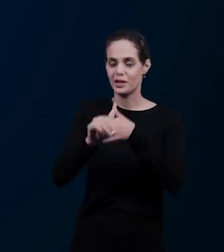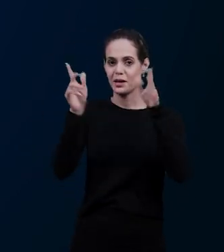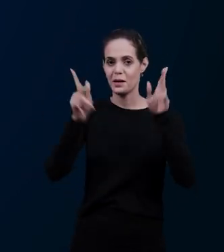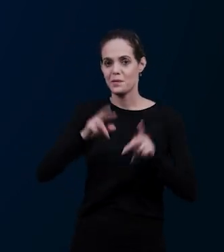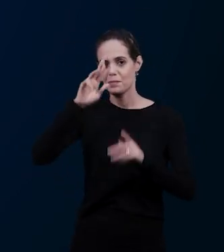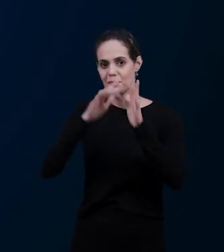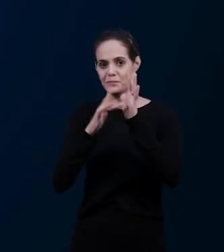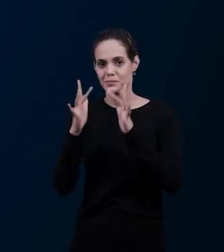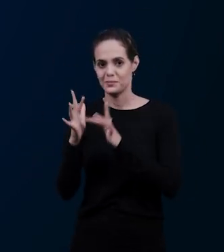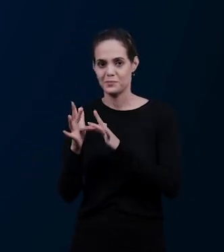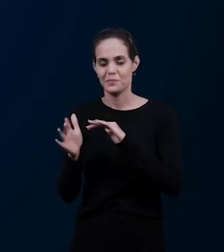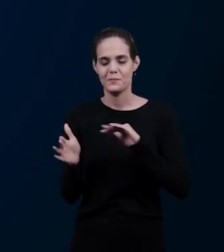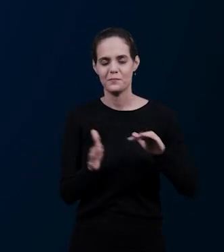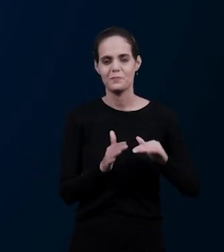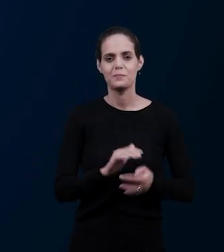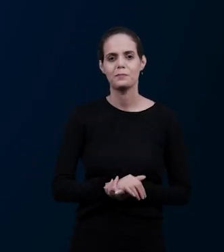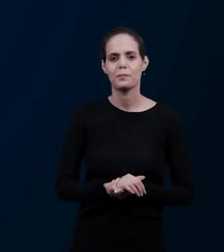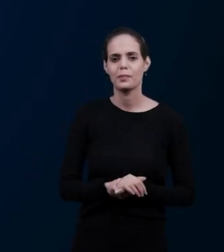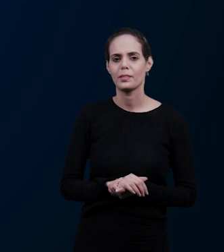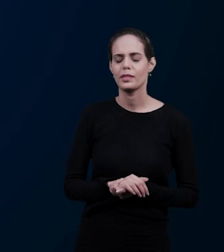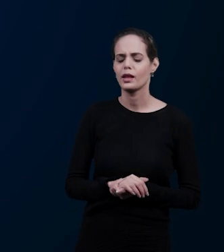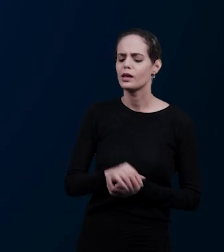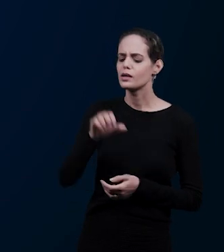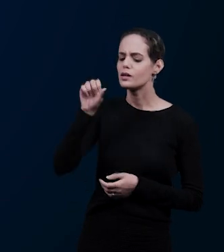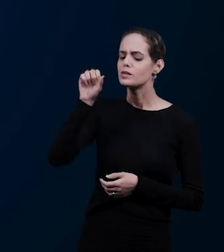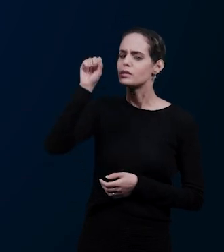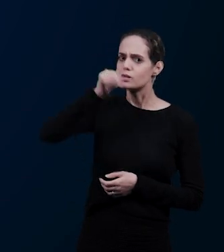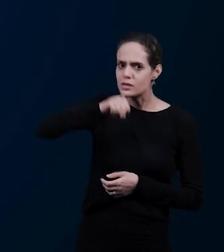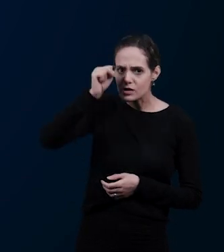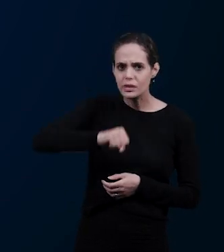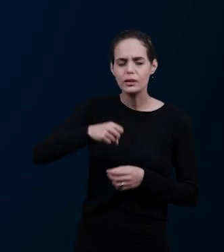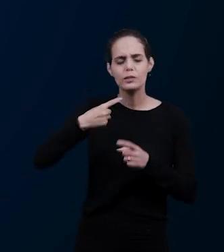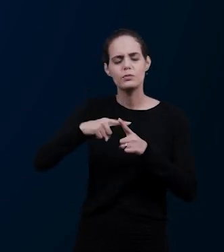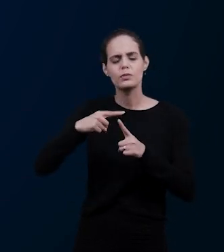A paz do Senhor Jesus, irmãos! Sim,